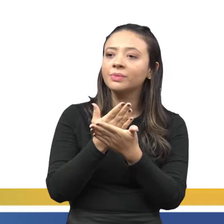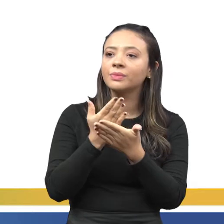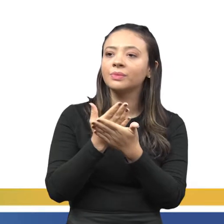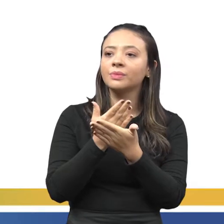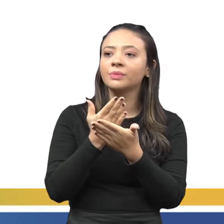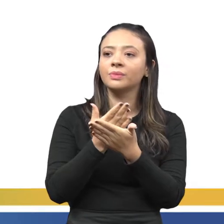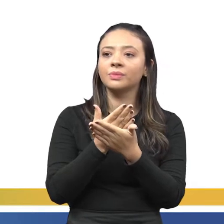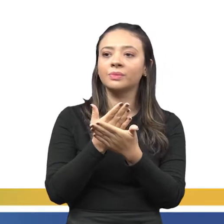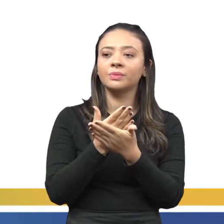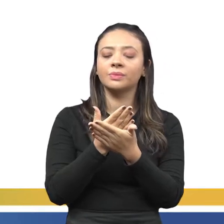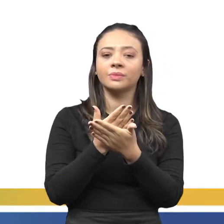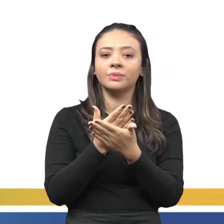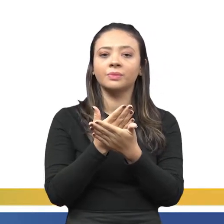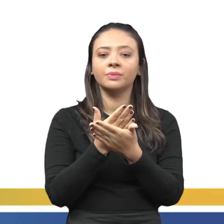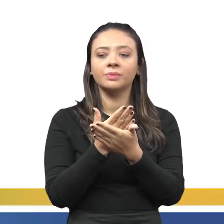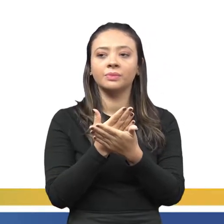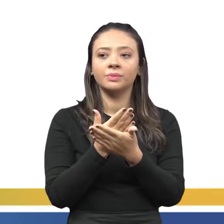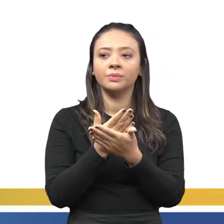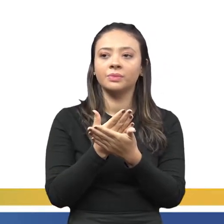livro.